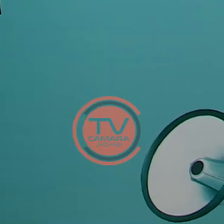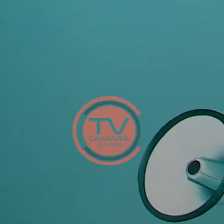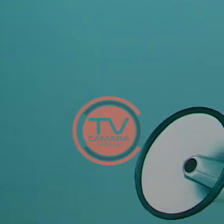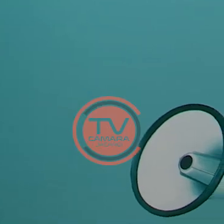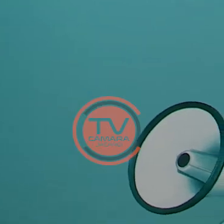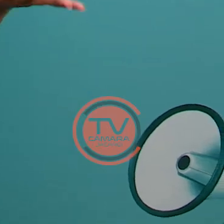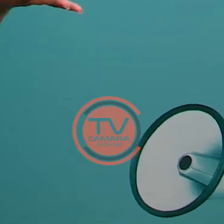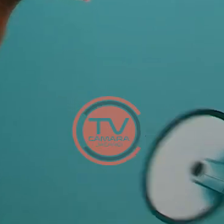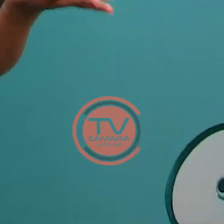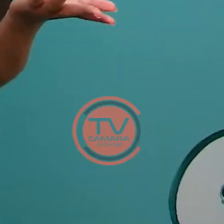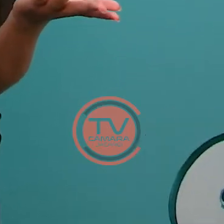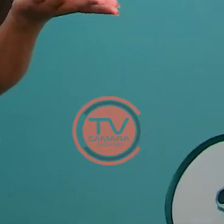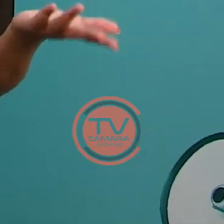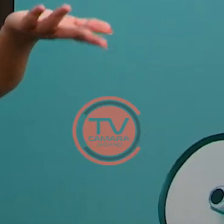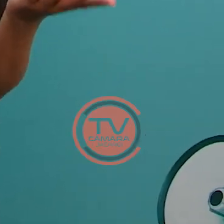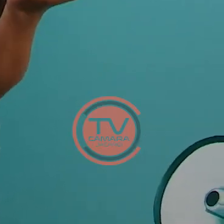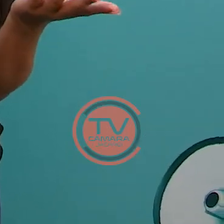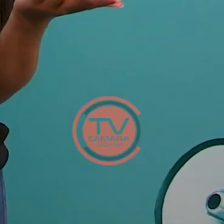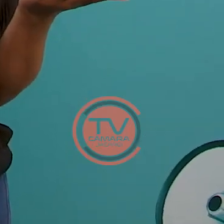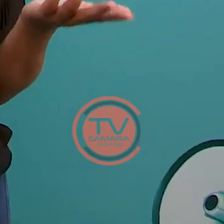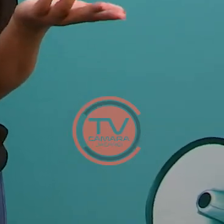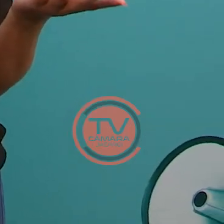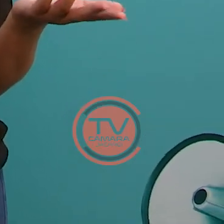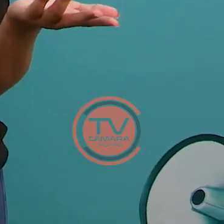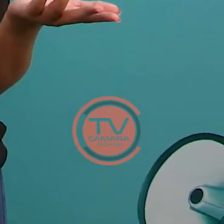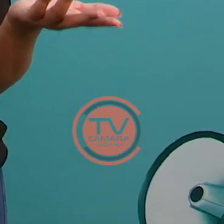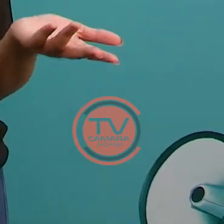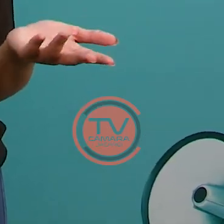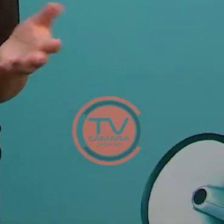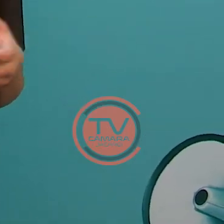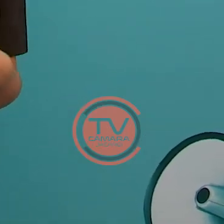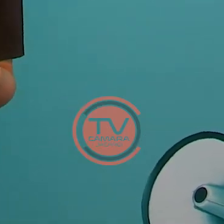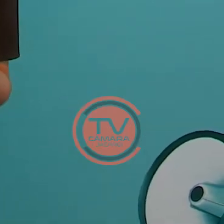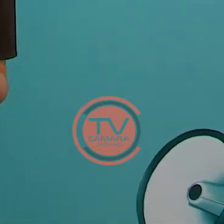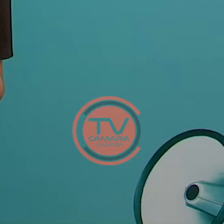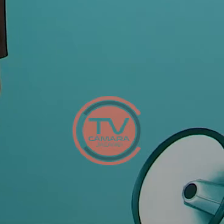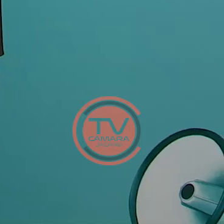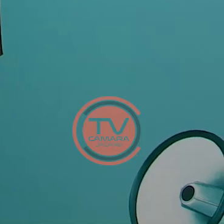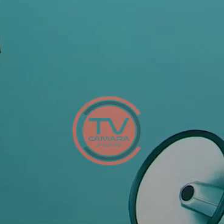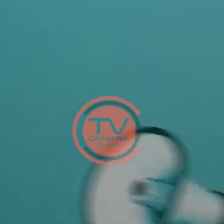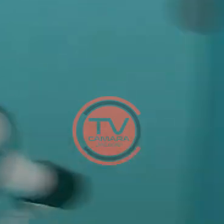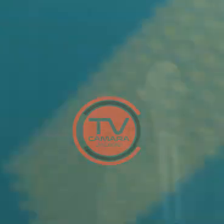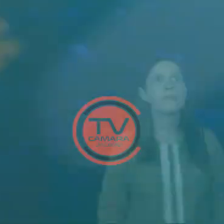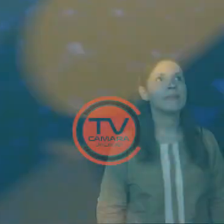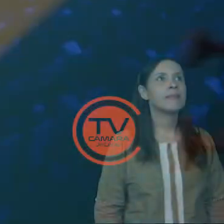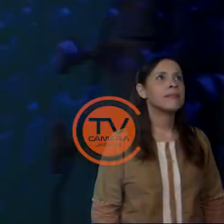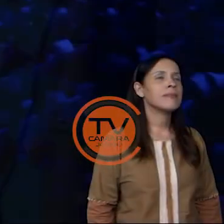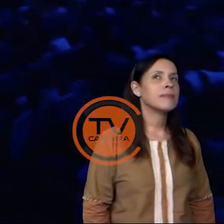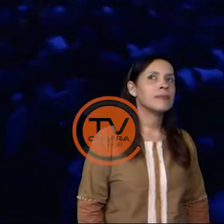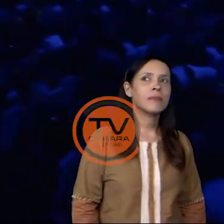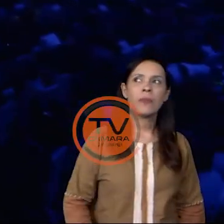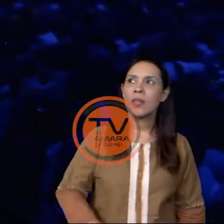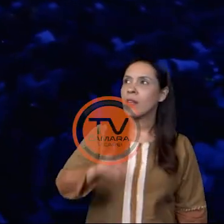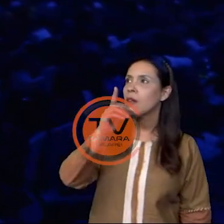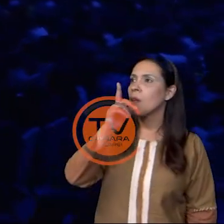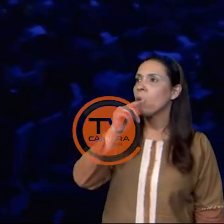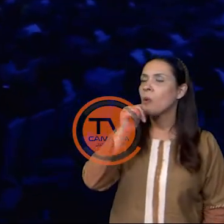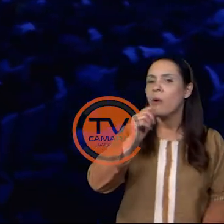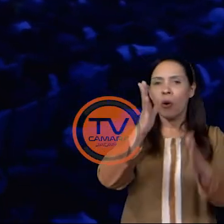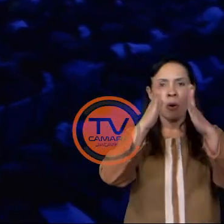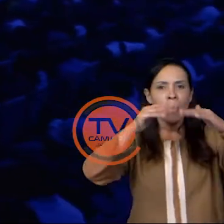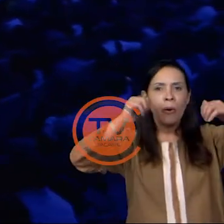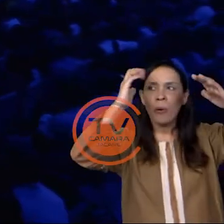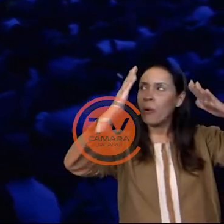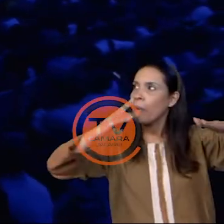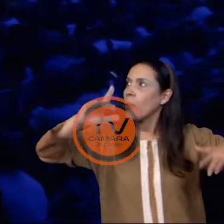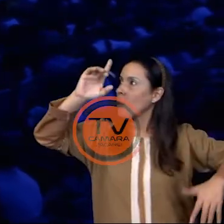ic.sjcampus. E levar 1 quilo de alimento não perecível para entrar no evento. Segue a apresentação. Tua voz me